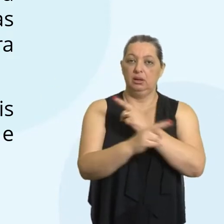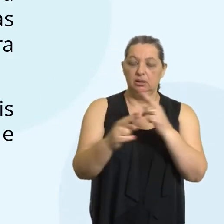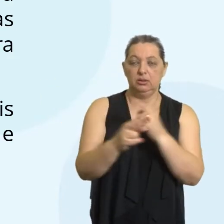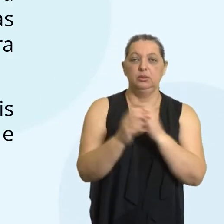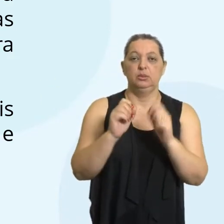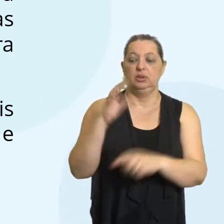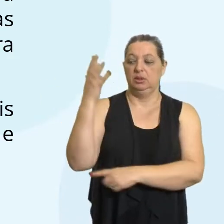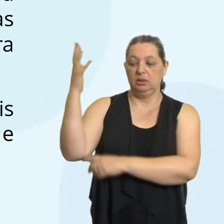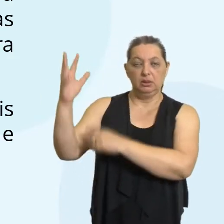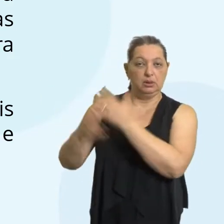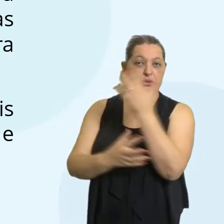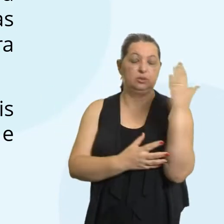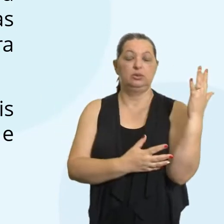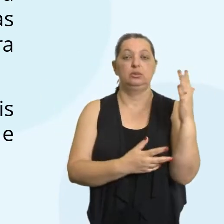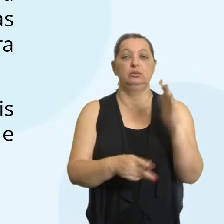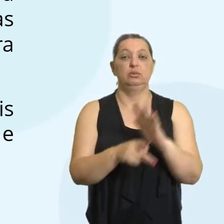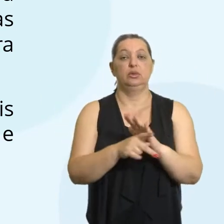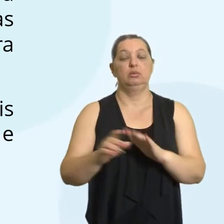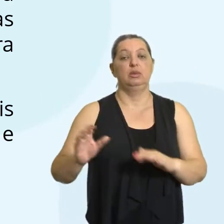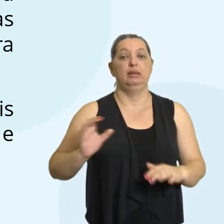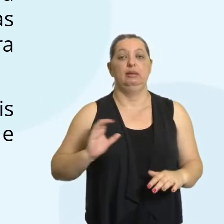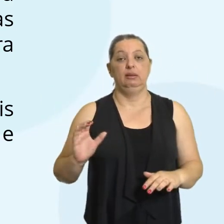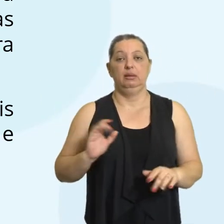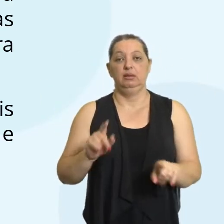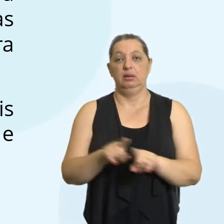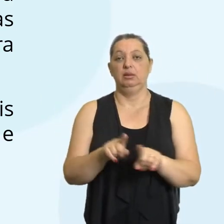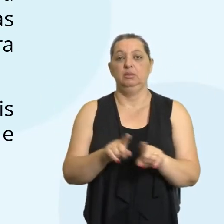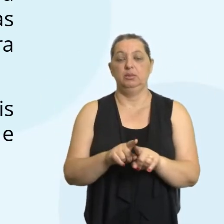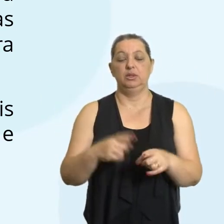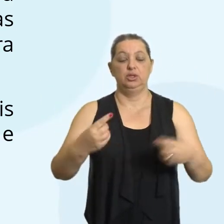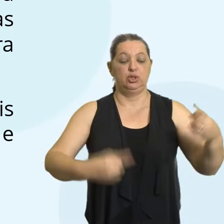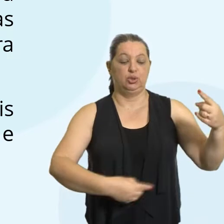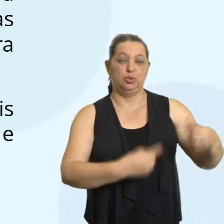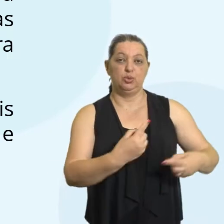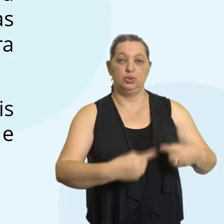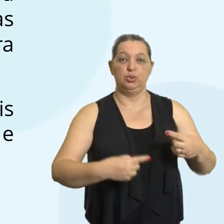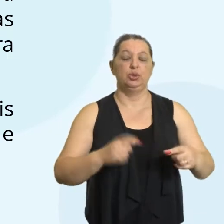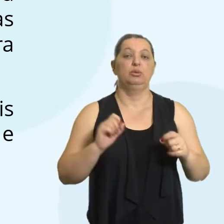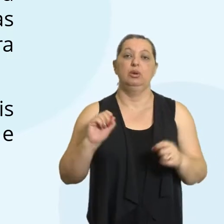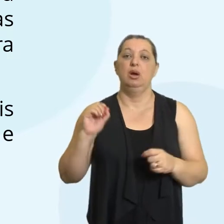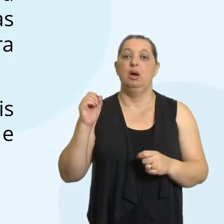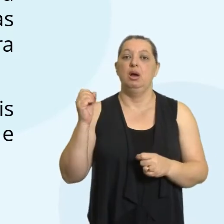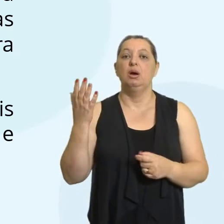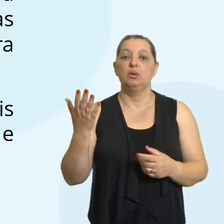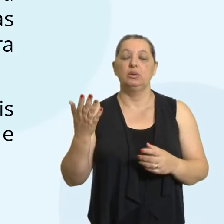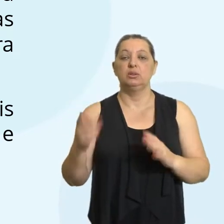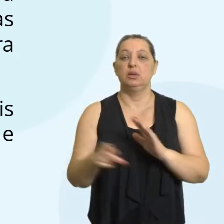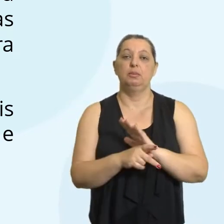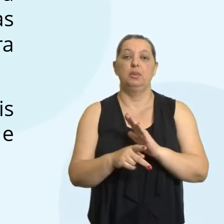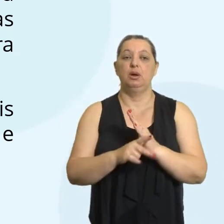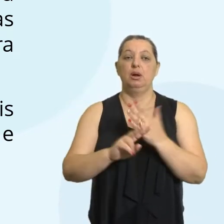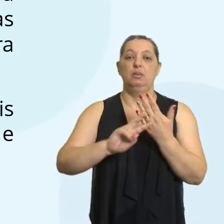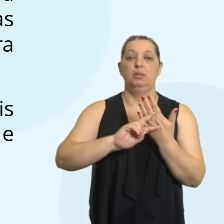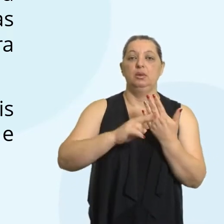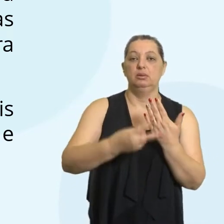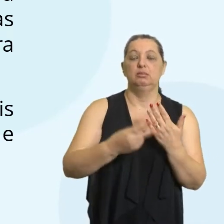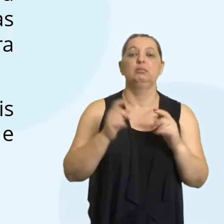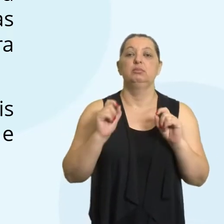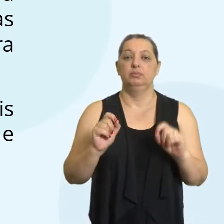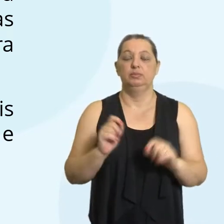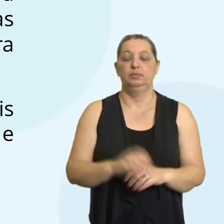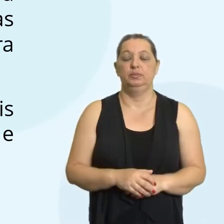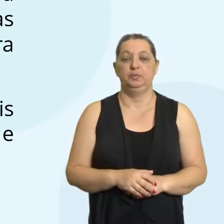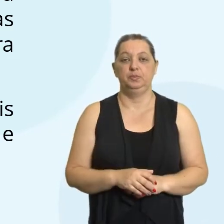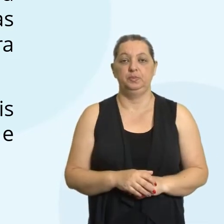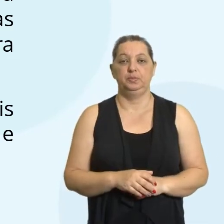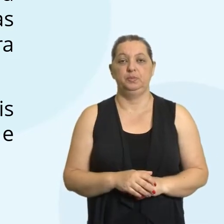a natureza e apropriação de suas riquezas e discutir as consequências para as populações desses países e pactos para biodiversidade que é